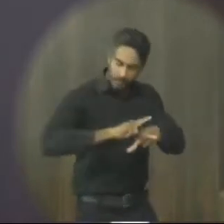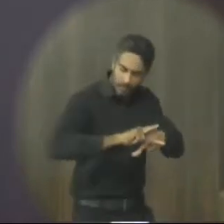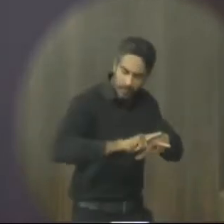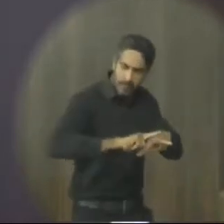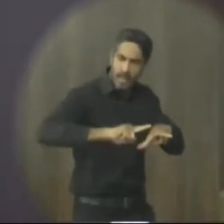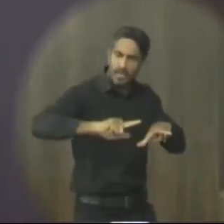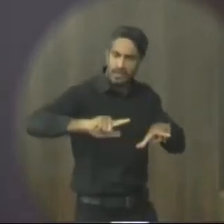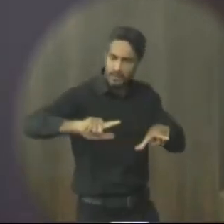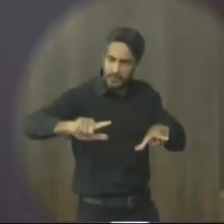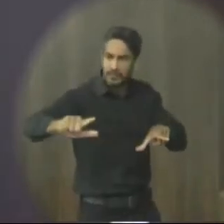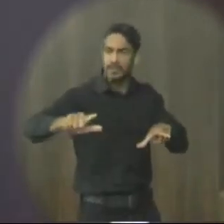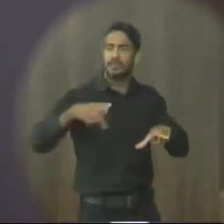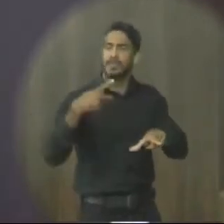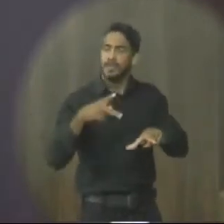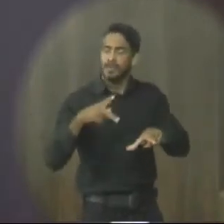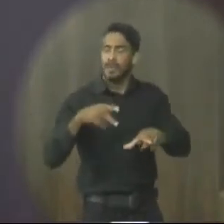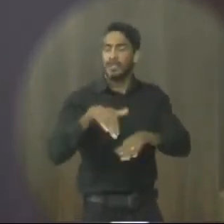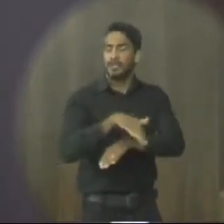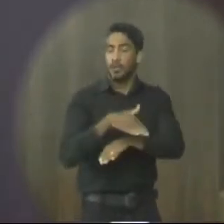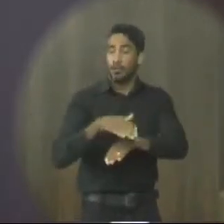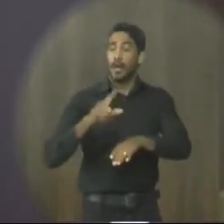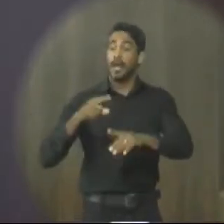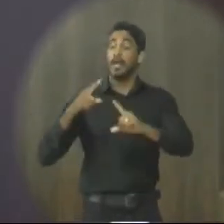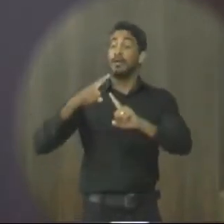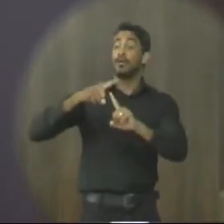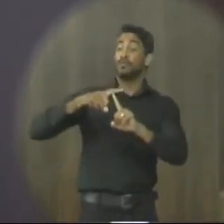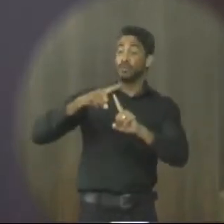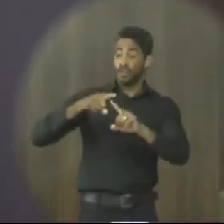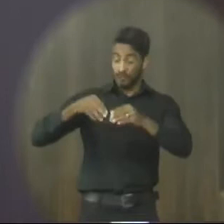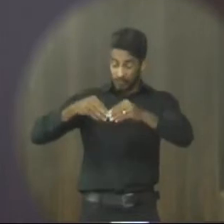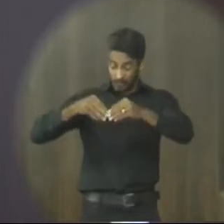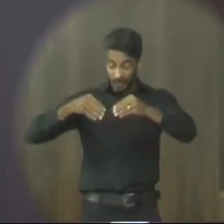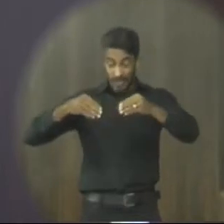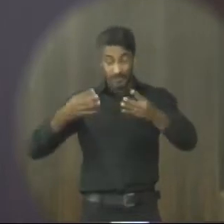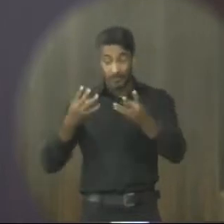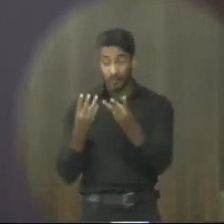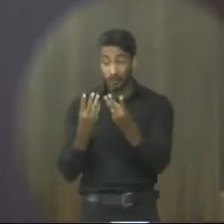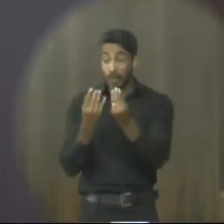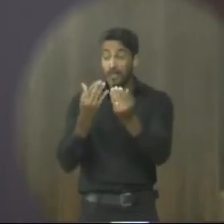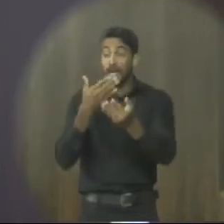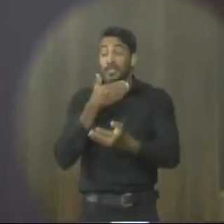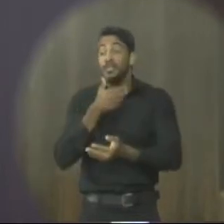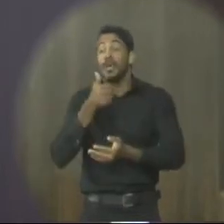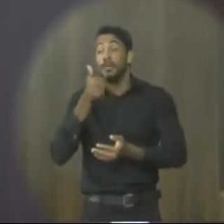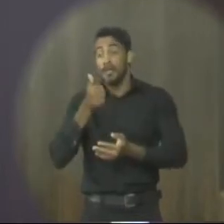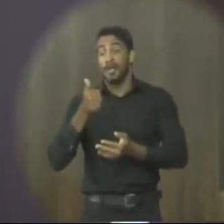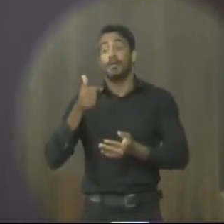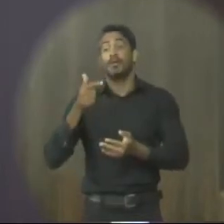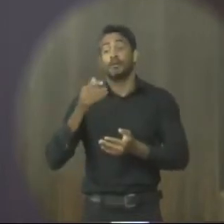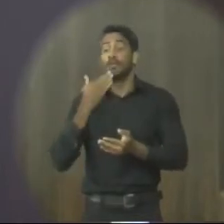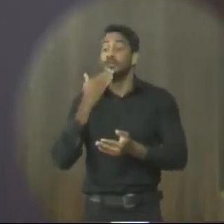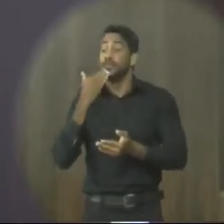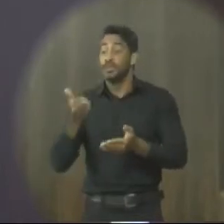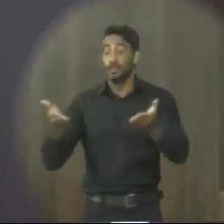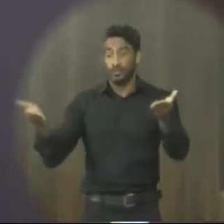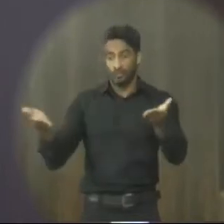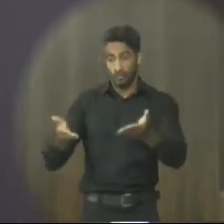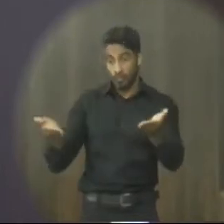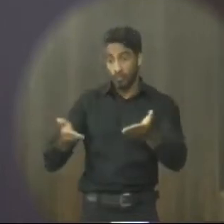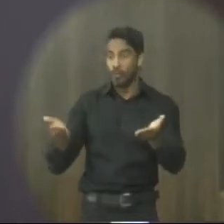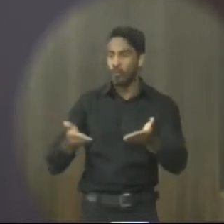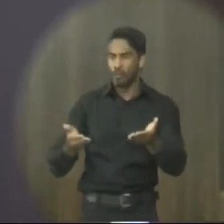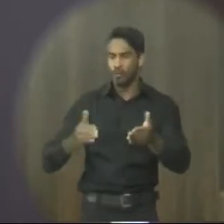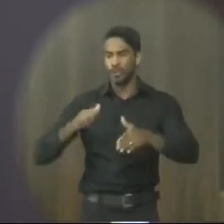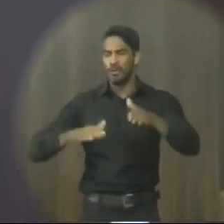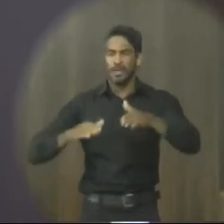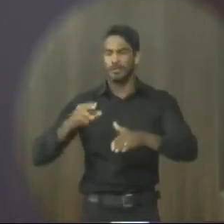pavimentação em CBUQ, que é um tipo de asfalto de maior qualidade. Então essa foi para a licitação hoje, obra de mais de